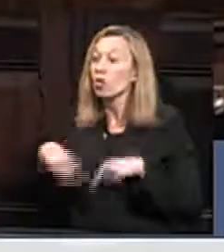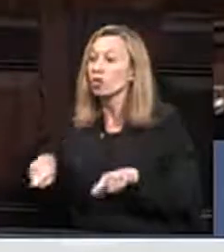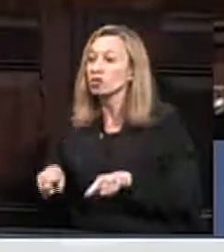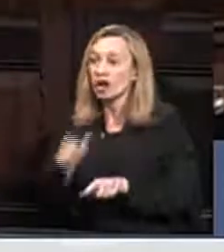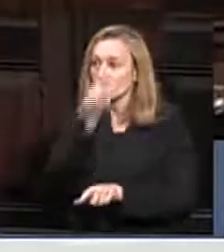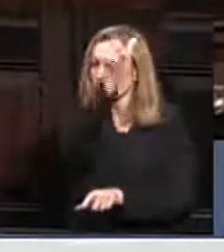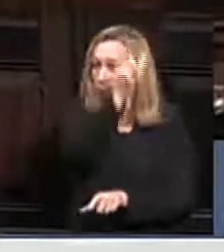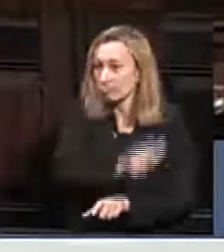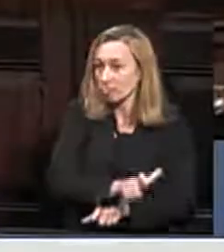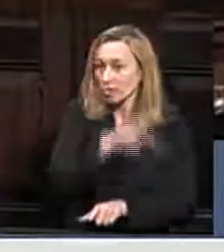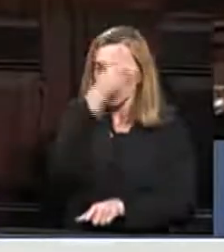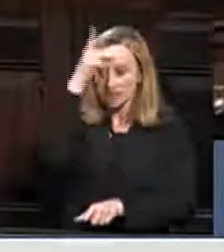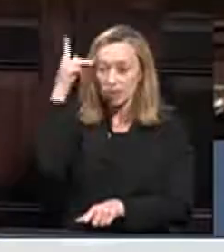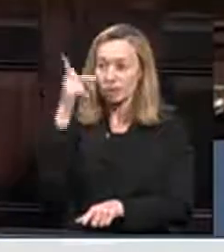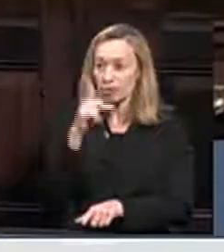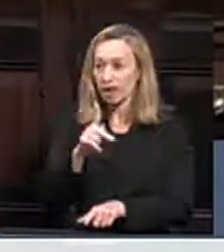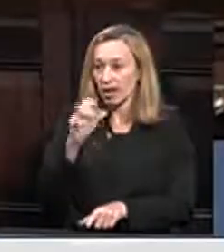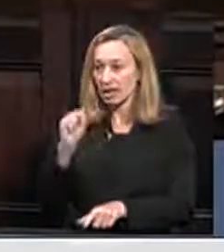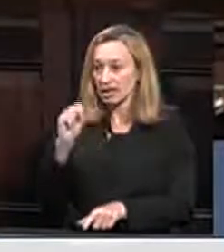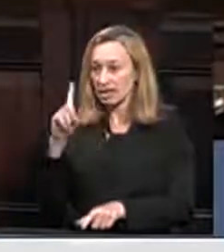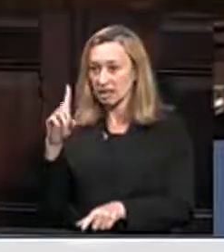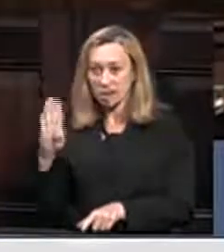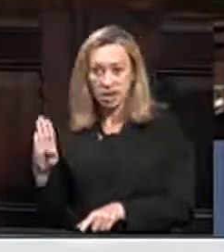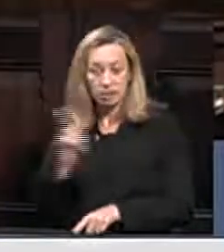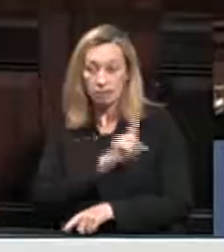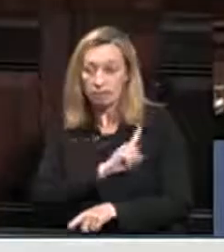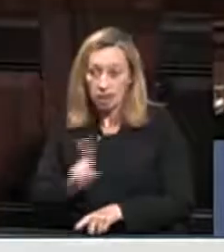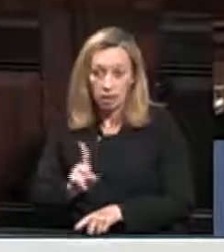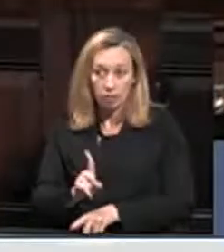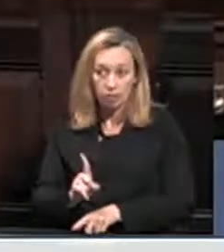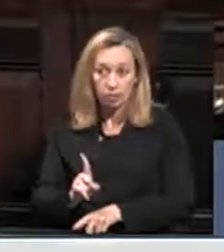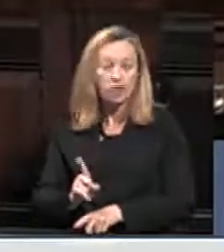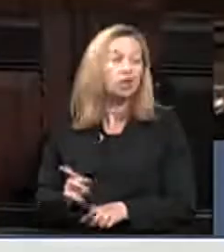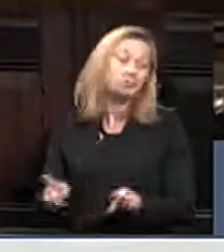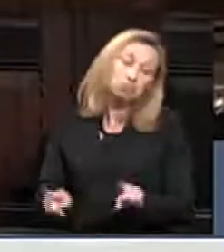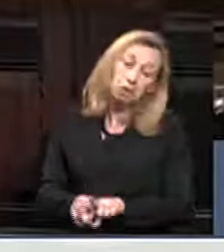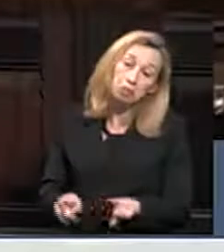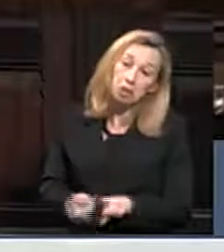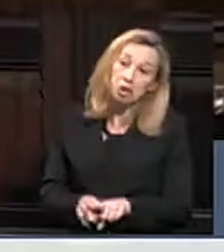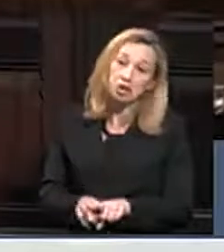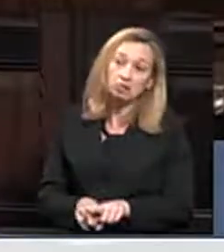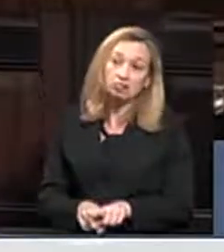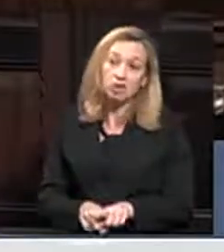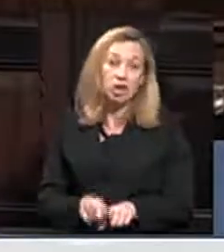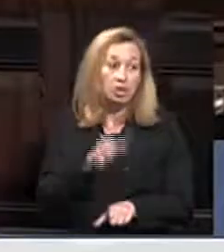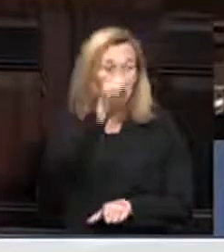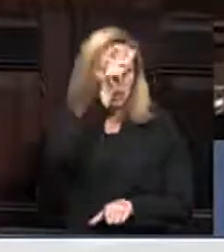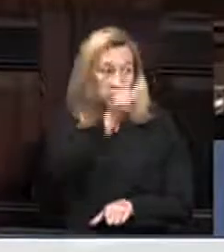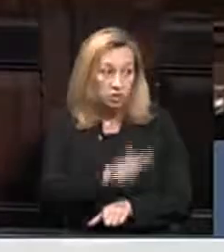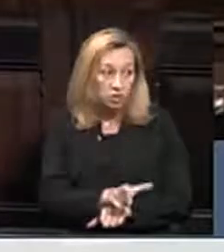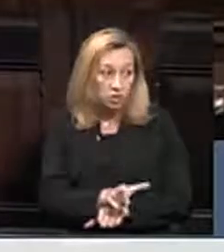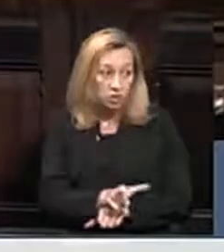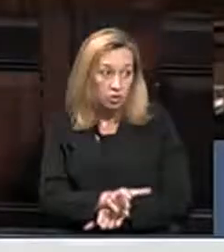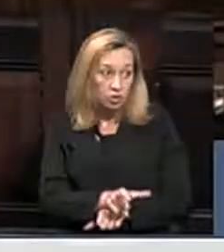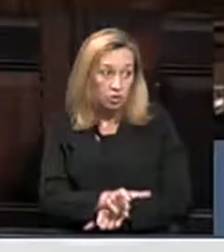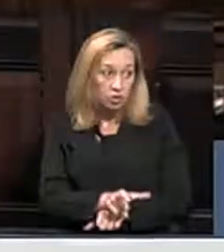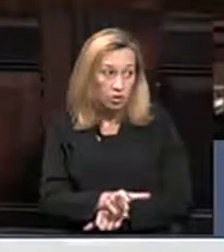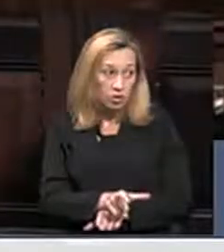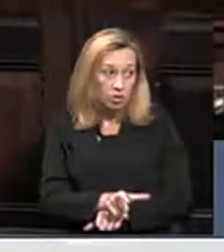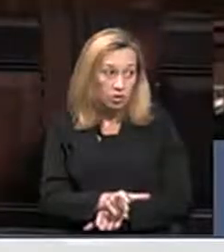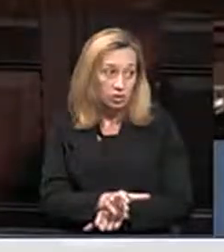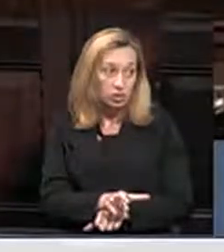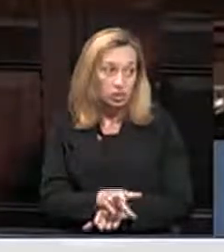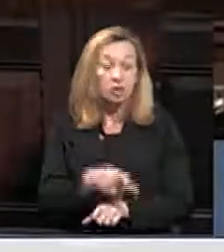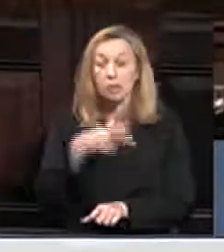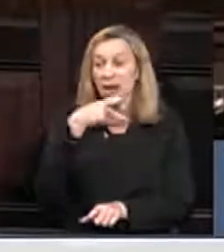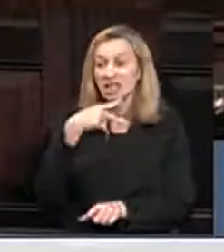jurídica PSDB, e muito menos da pessoa jurídica da